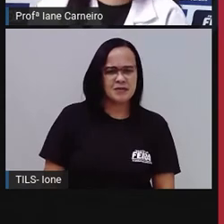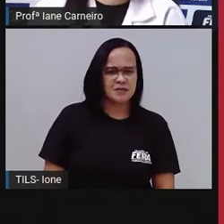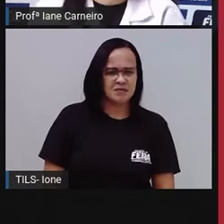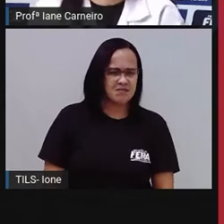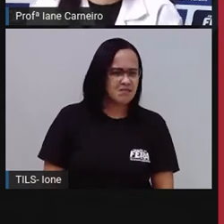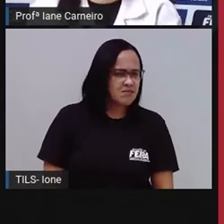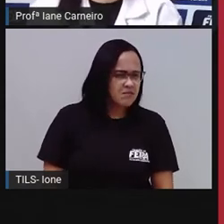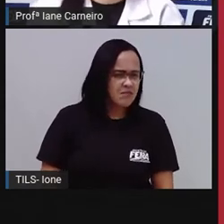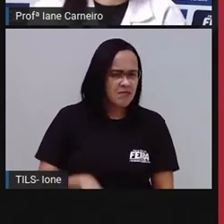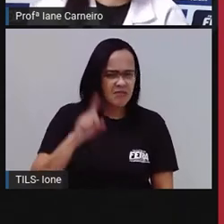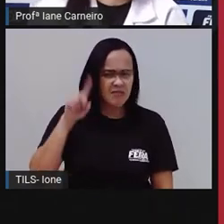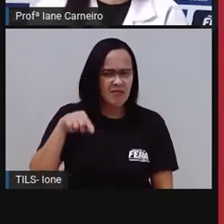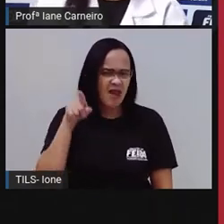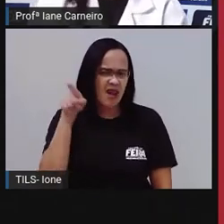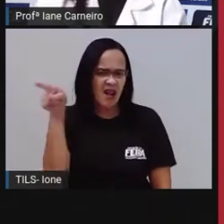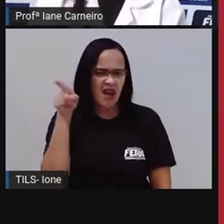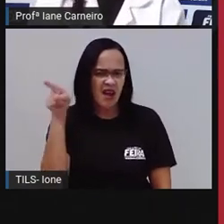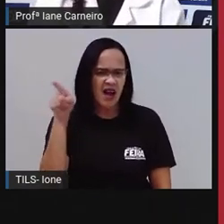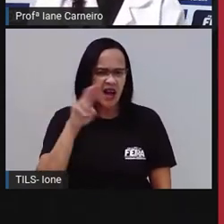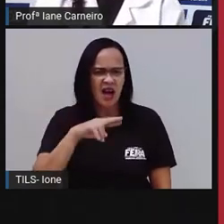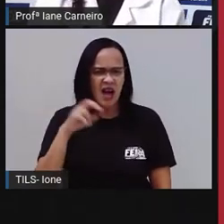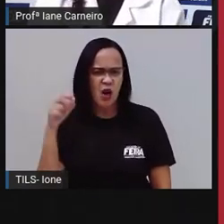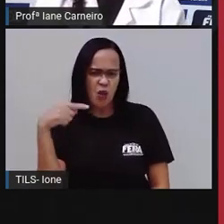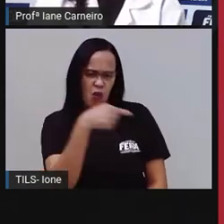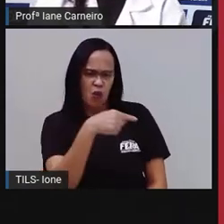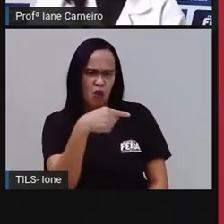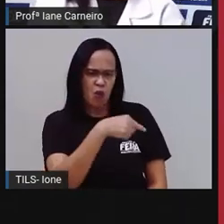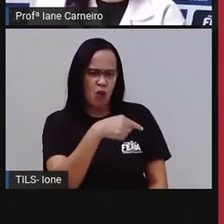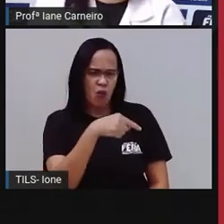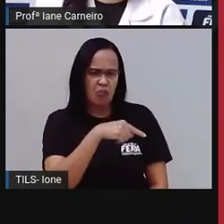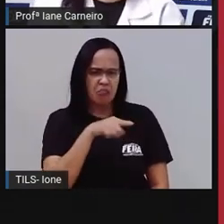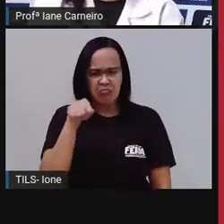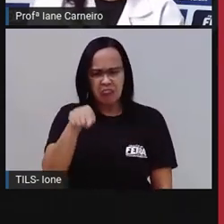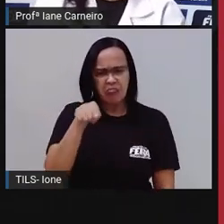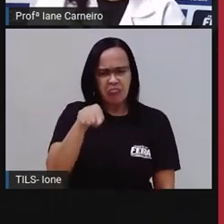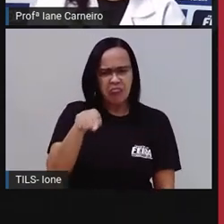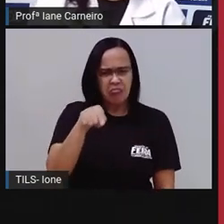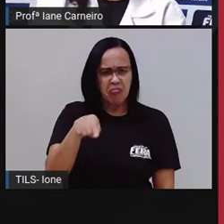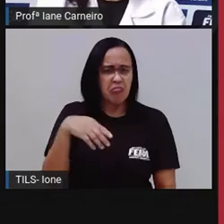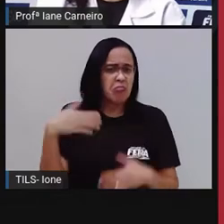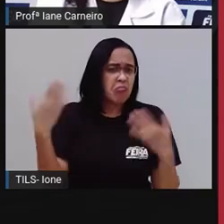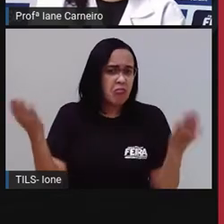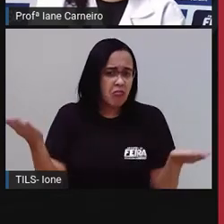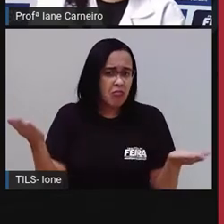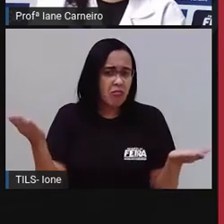Será lá? Será ali? Parece cá, não é aqui.